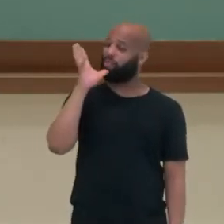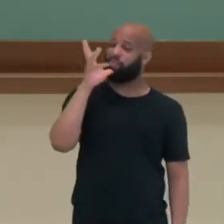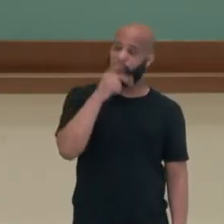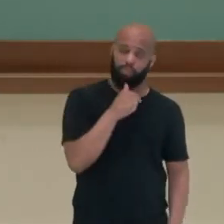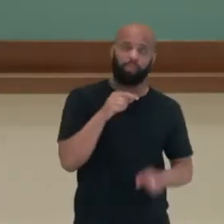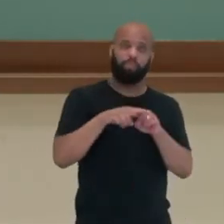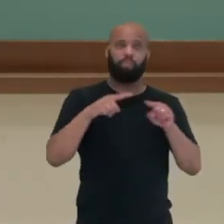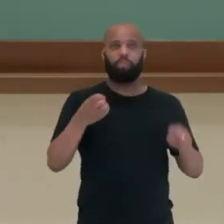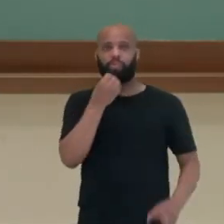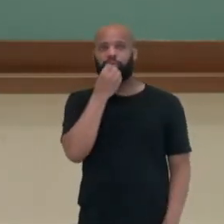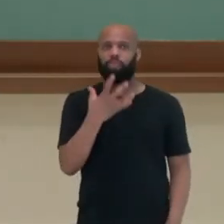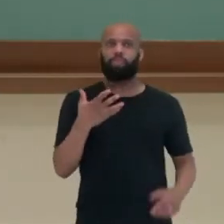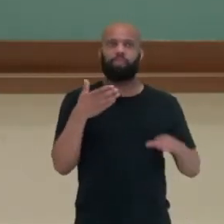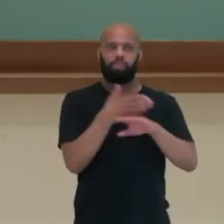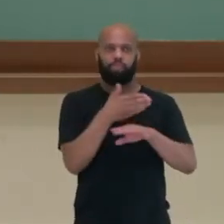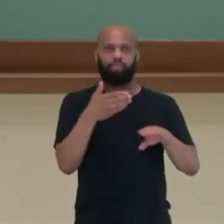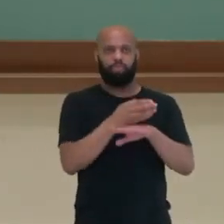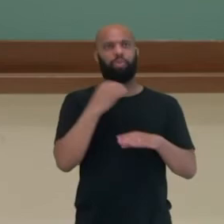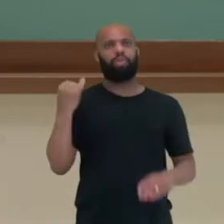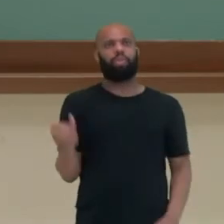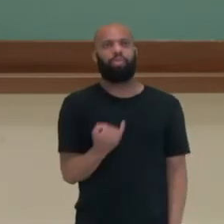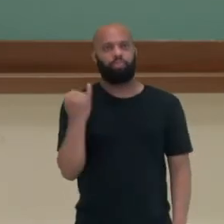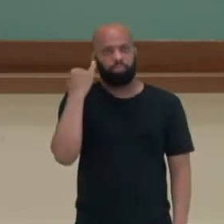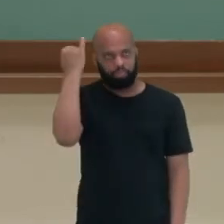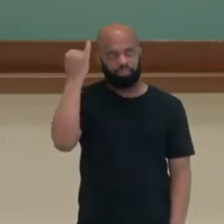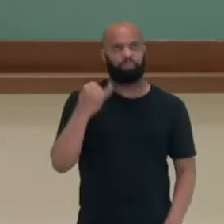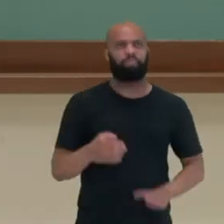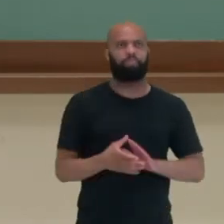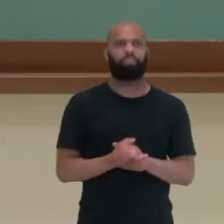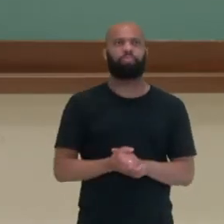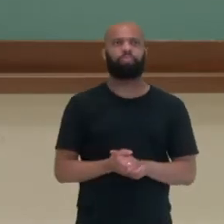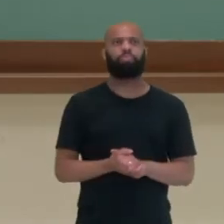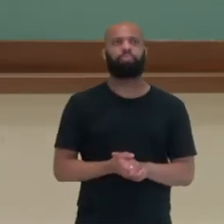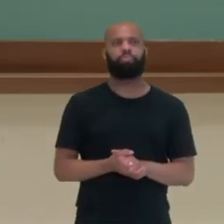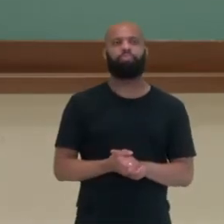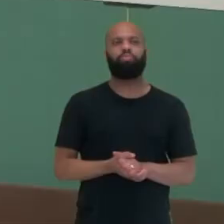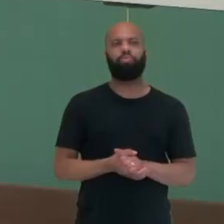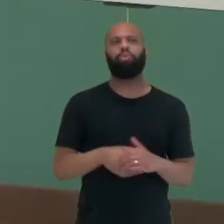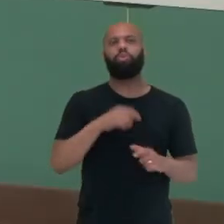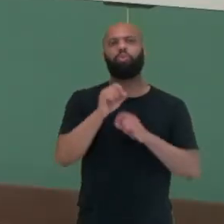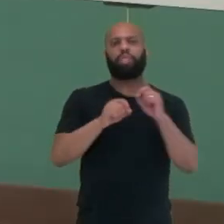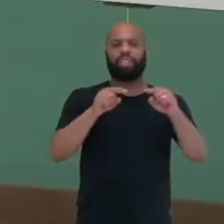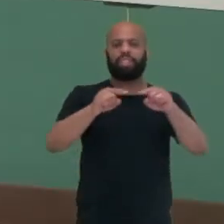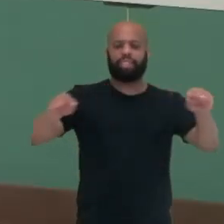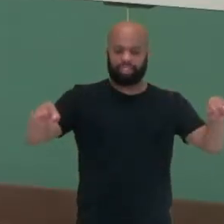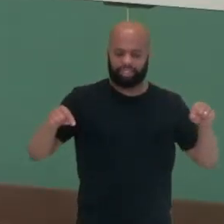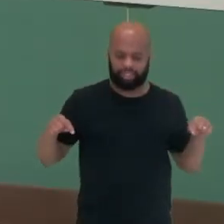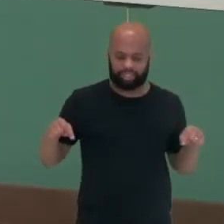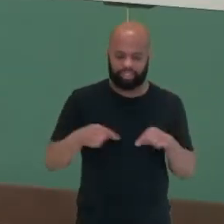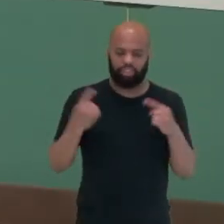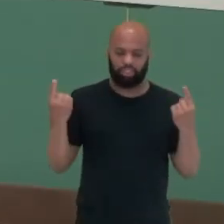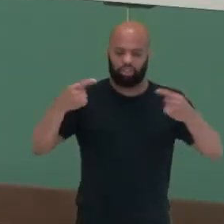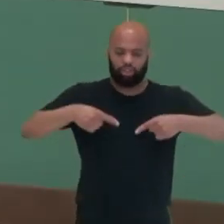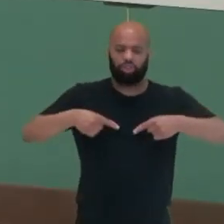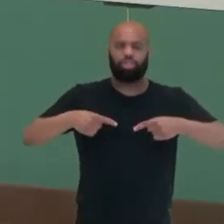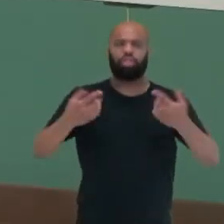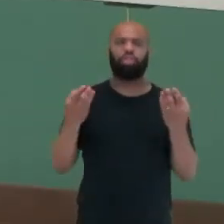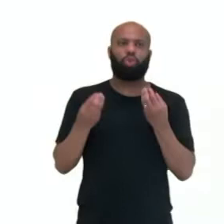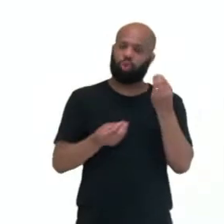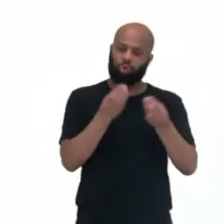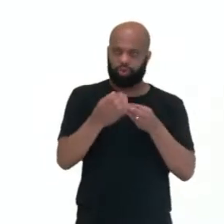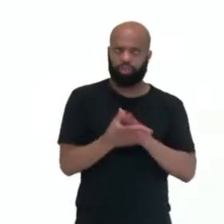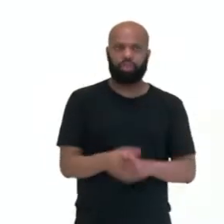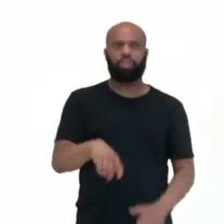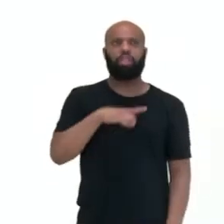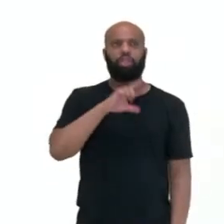que bom que foram inseridas, isso é importante, a gente pensar o lado positivo. Qual que é a área de combate, então? Onde que acontecem essas lutas? Então, a